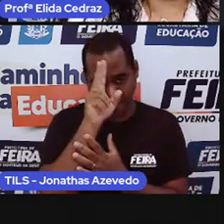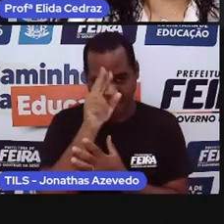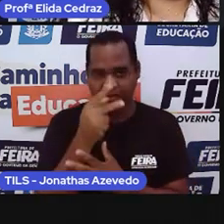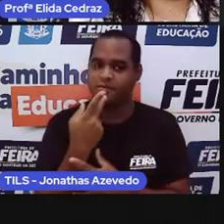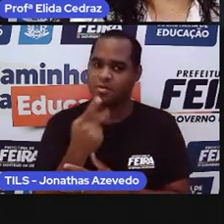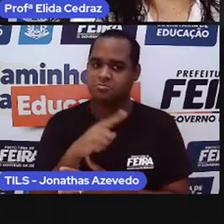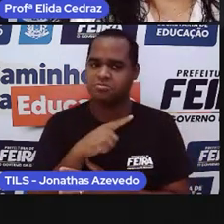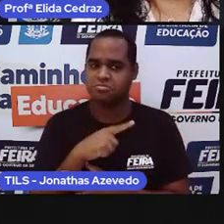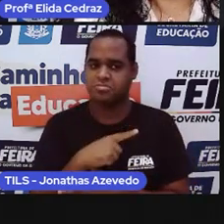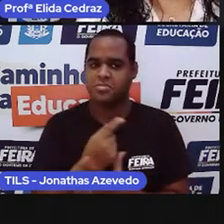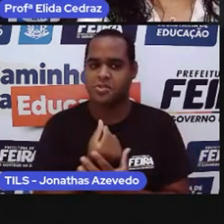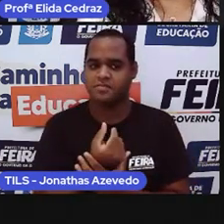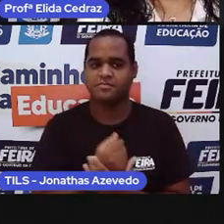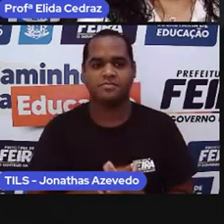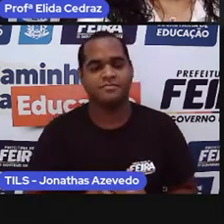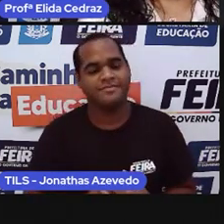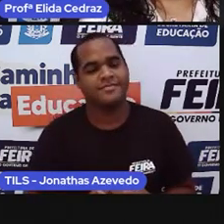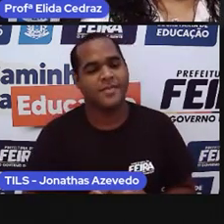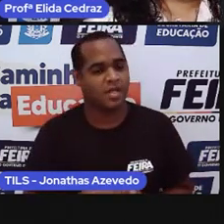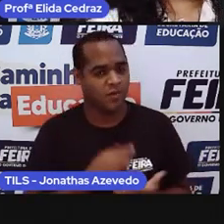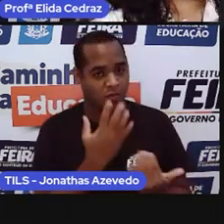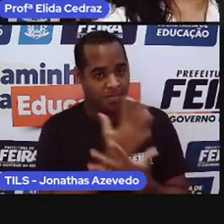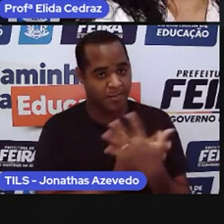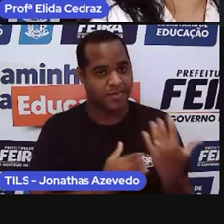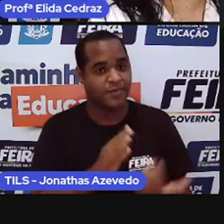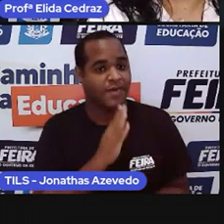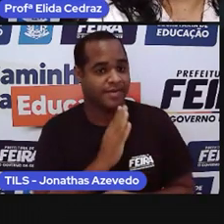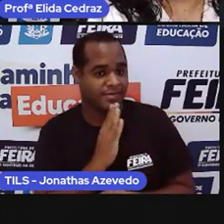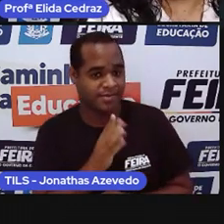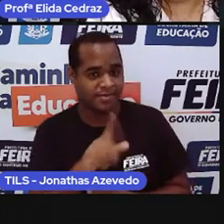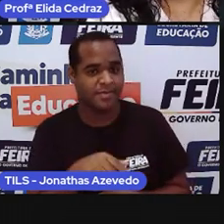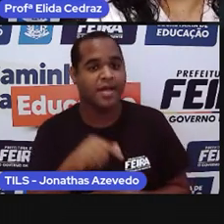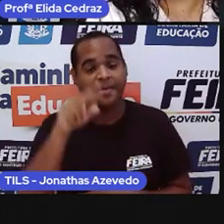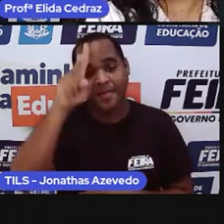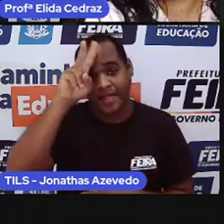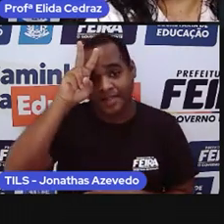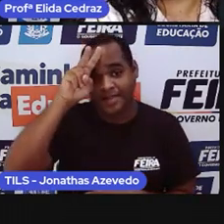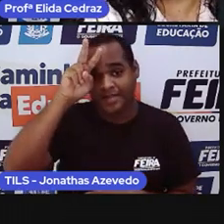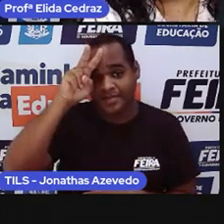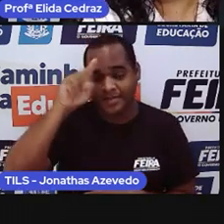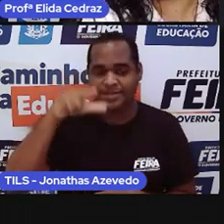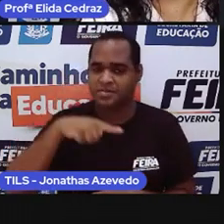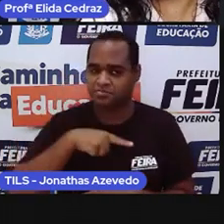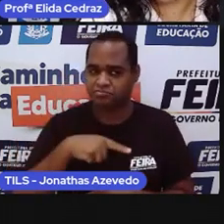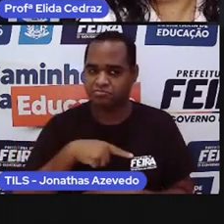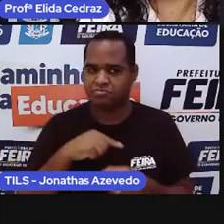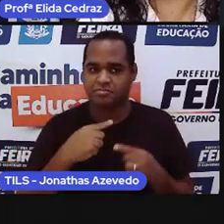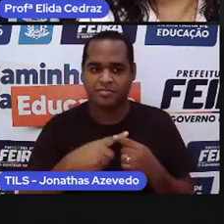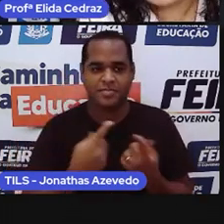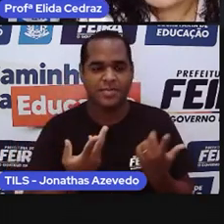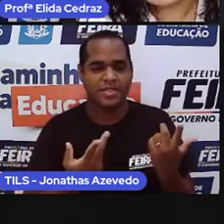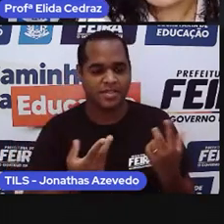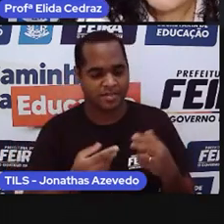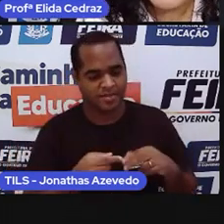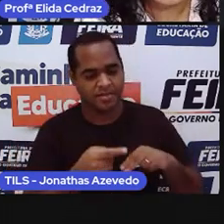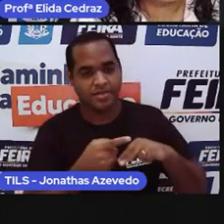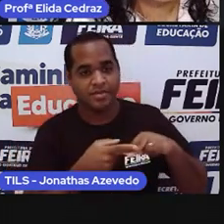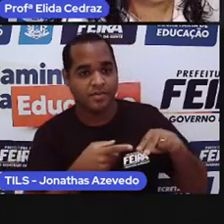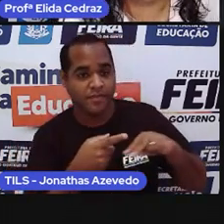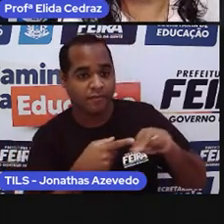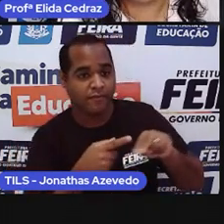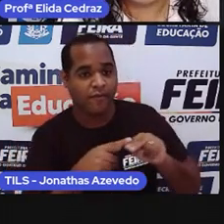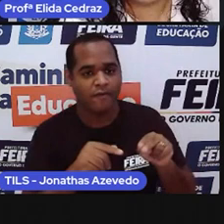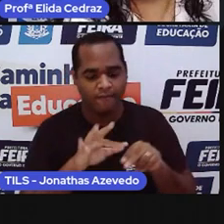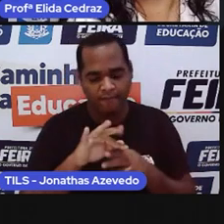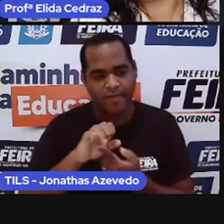E vocês todos conhecem essa música, não é verdade? A barata diz que tem sete saias